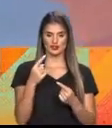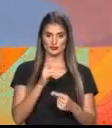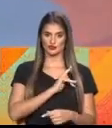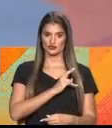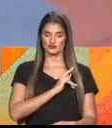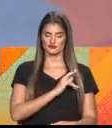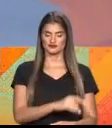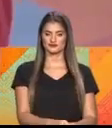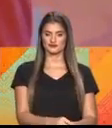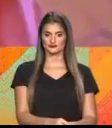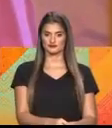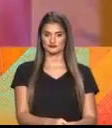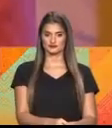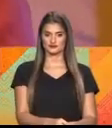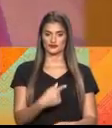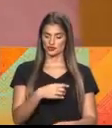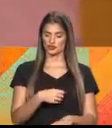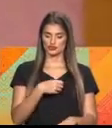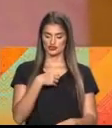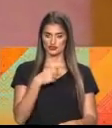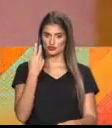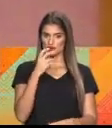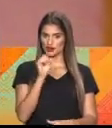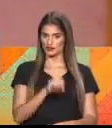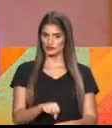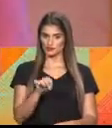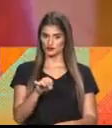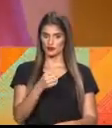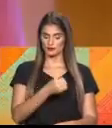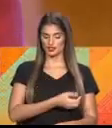provar amor. Já não sinto teu olhar